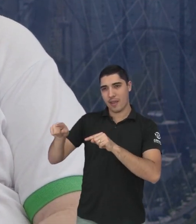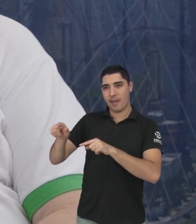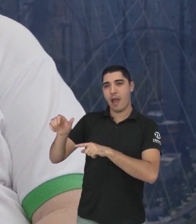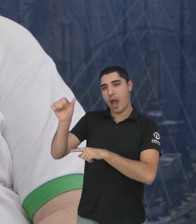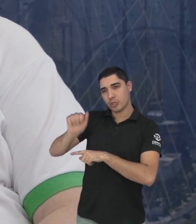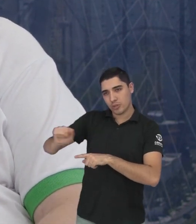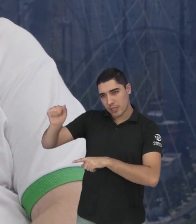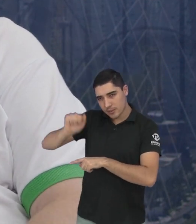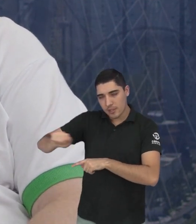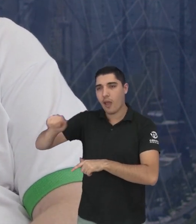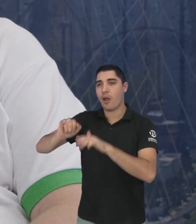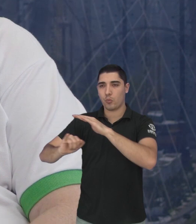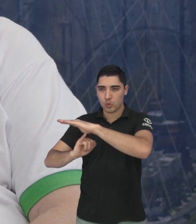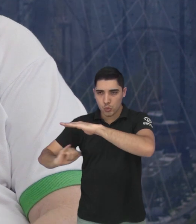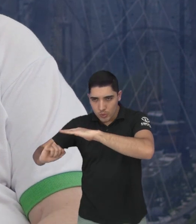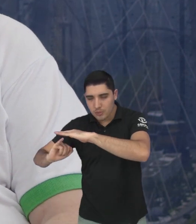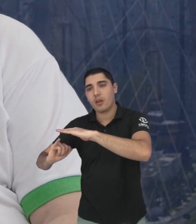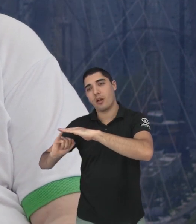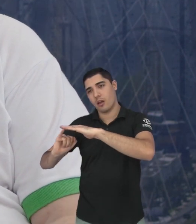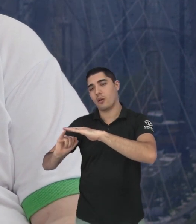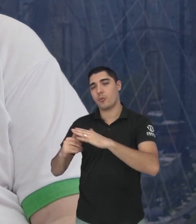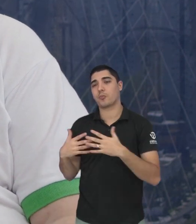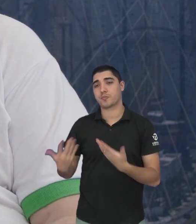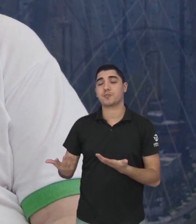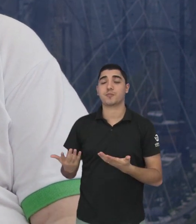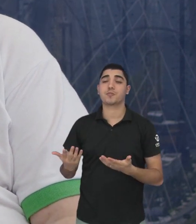social, por meio da entidade,